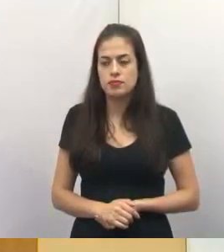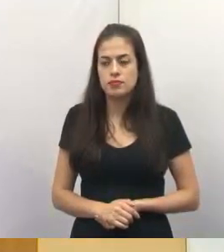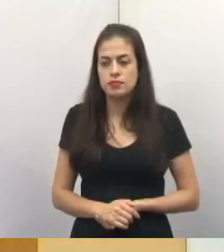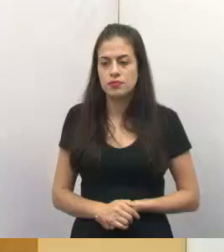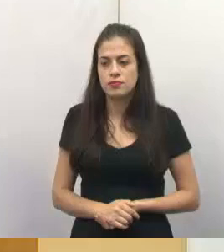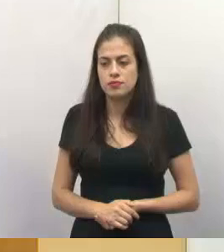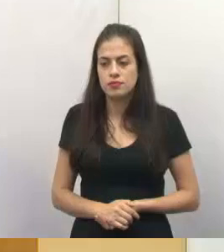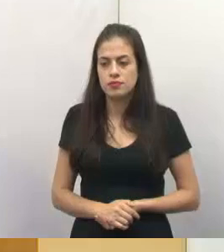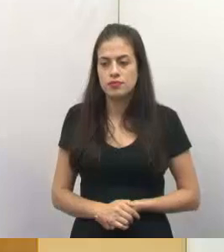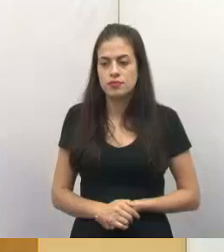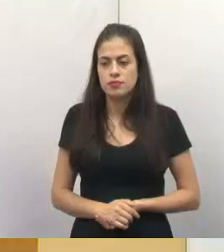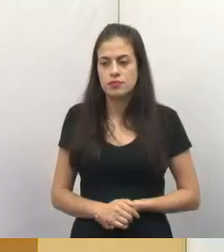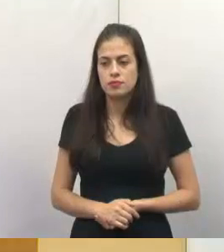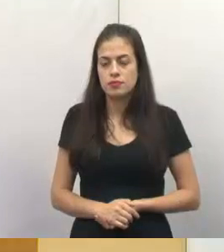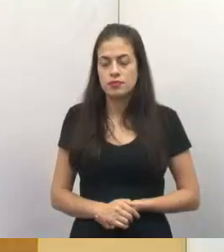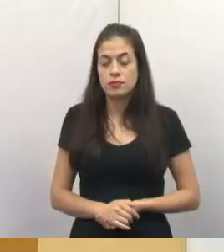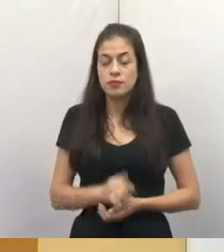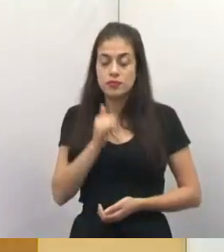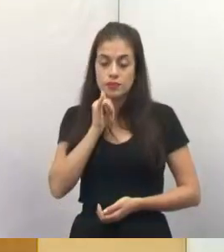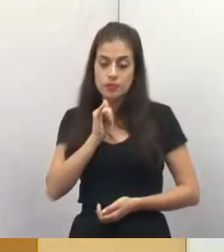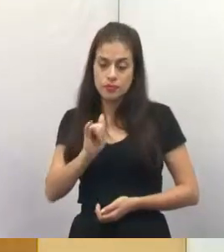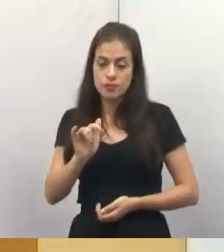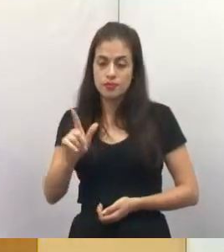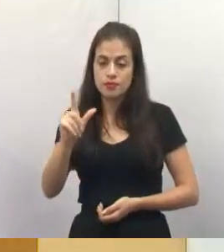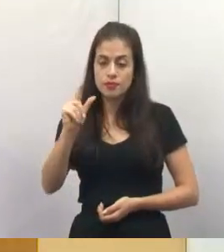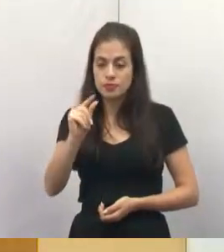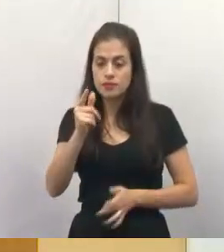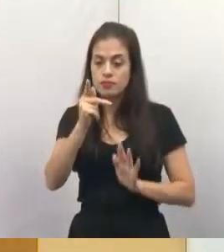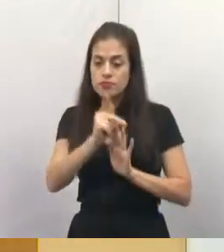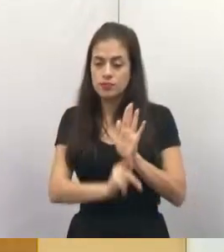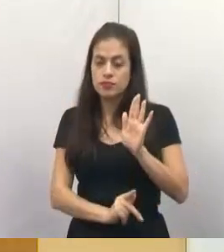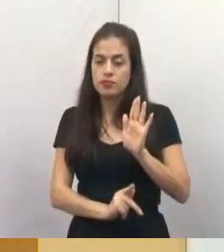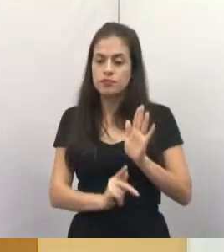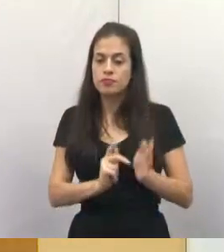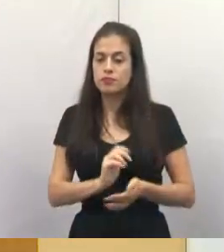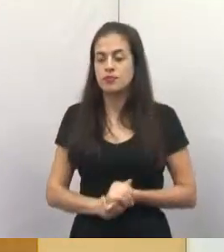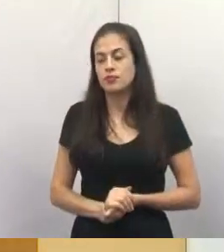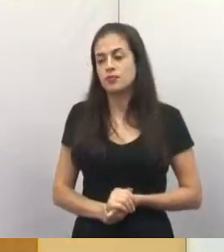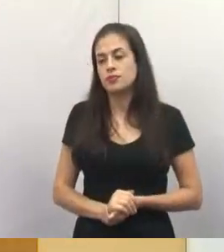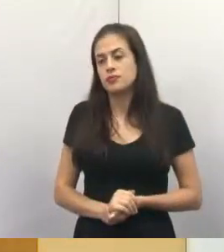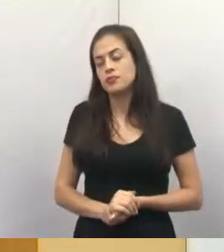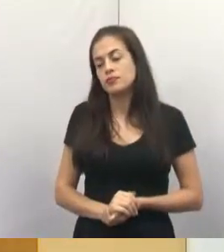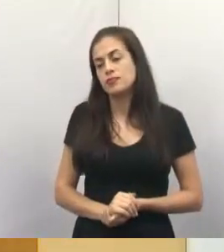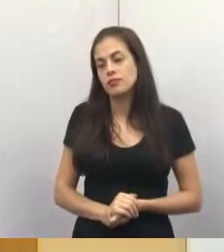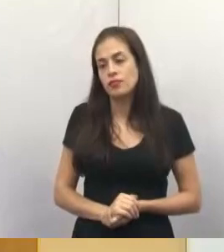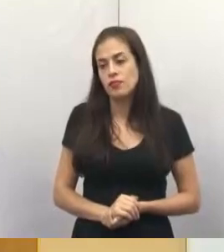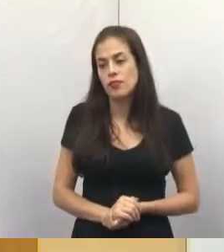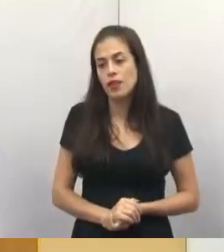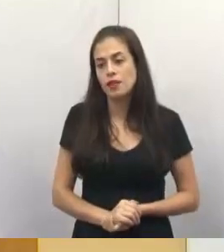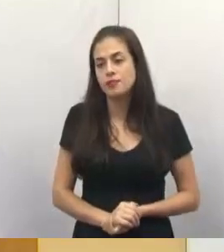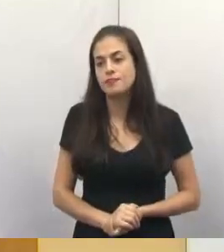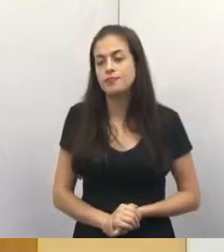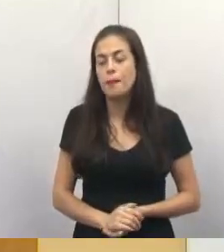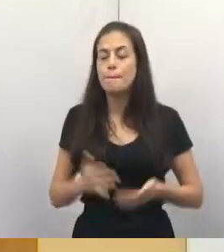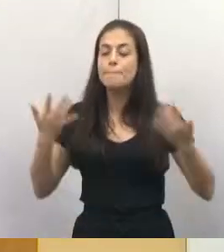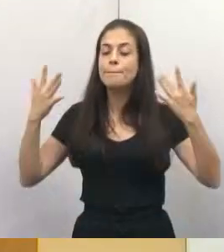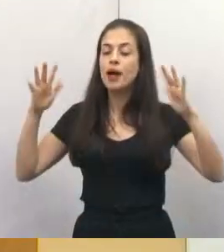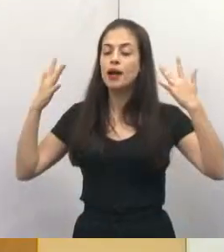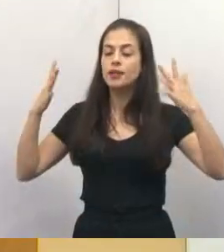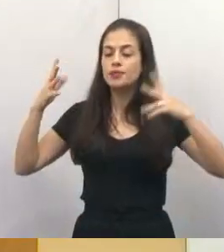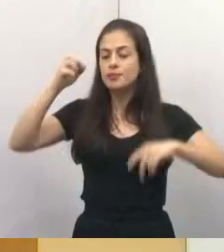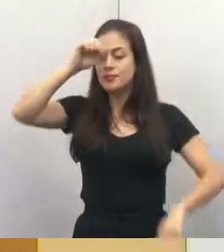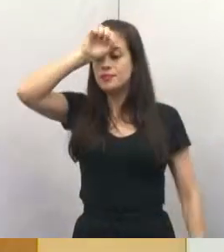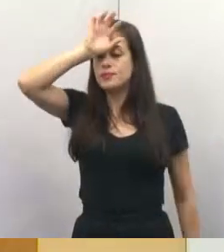Eu vou falar um pouquinho desse projeto, que é dar os parabéns ao